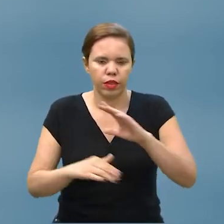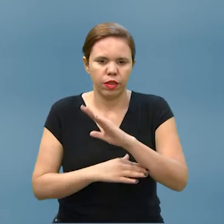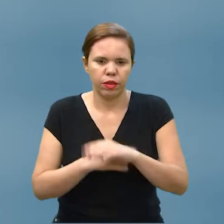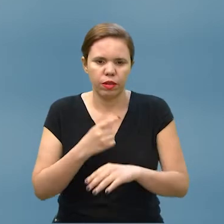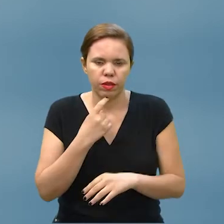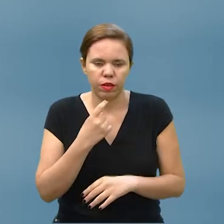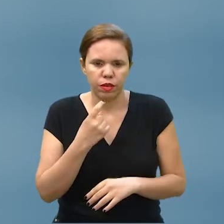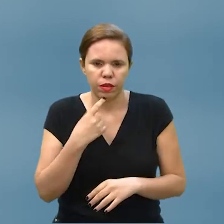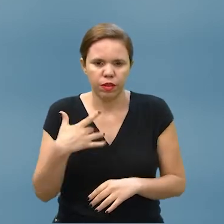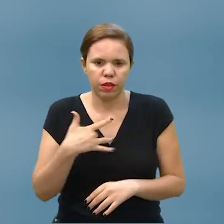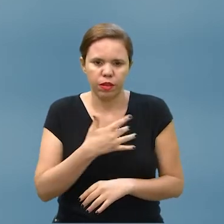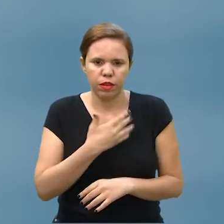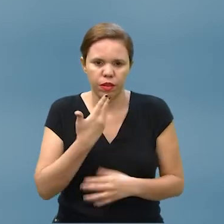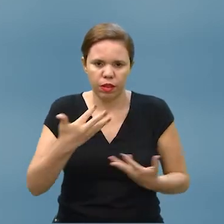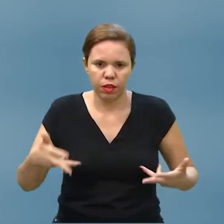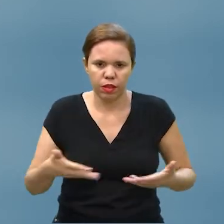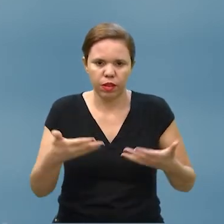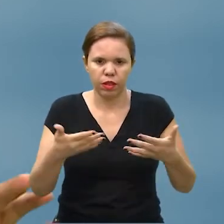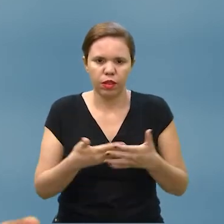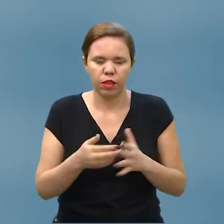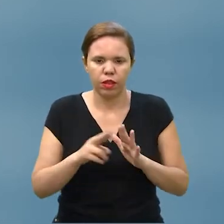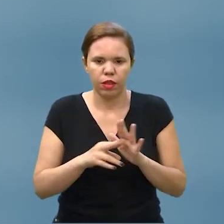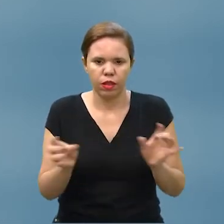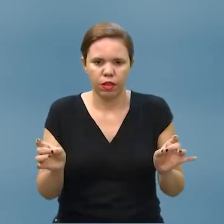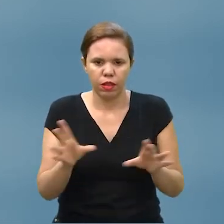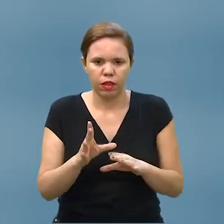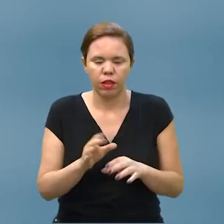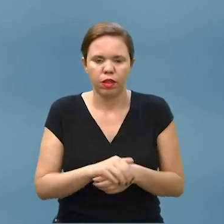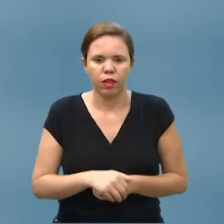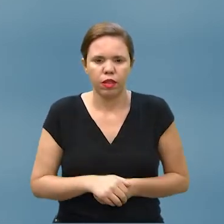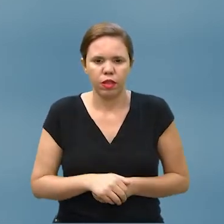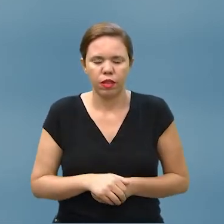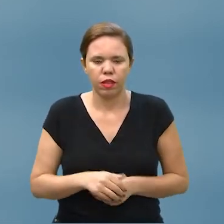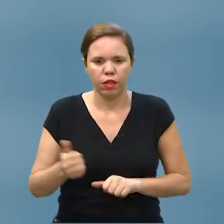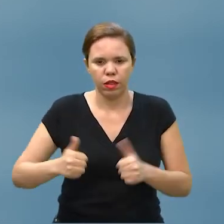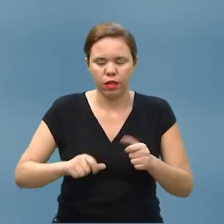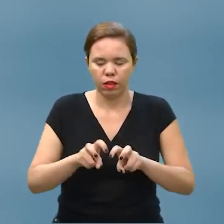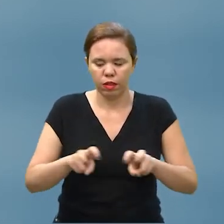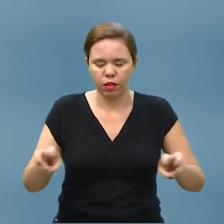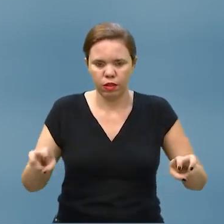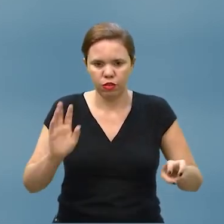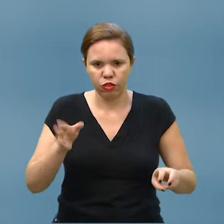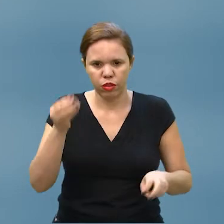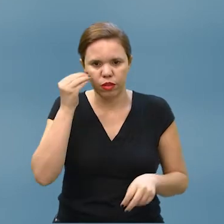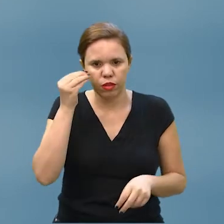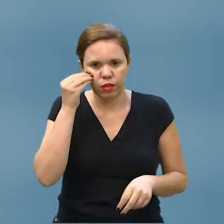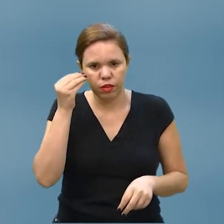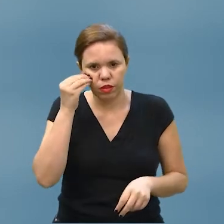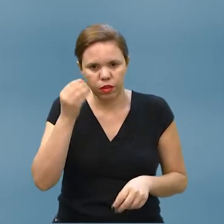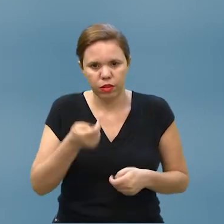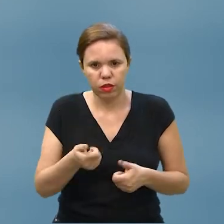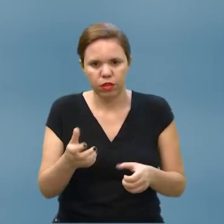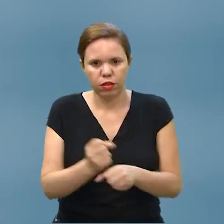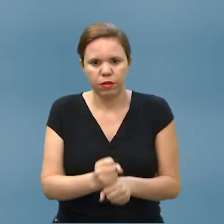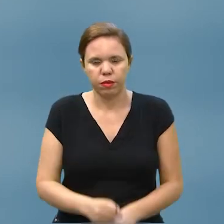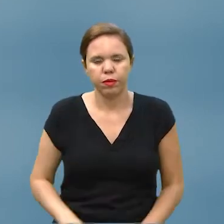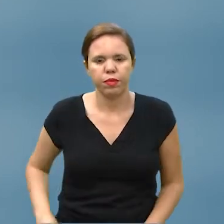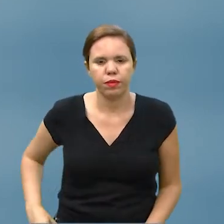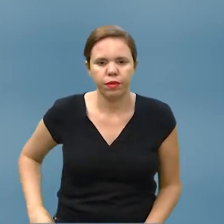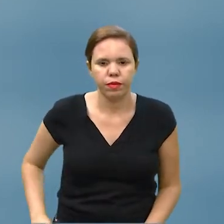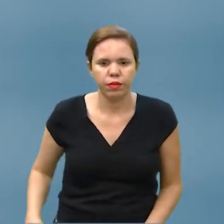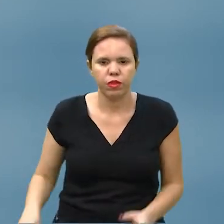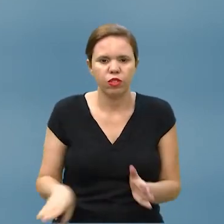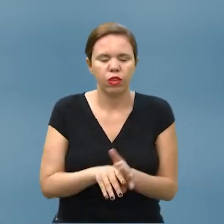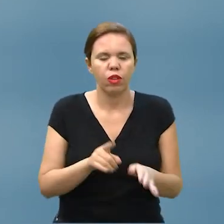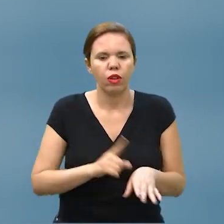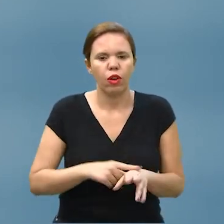playlist Saúde na Colher. Receitas finalizadas, os jurados já experimentaram e deram as notas. Chegou a